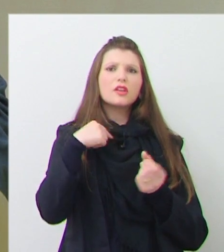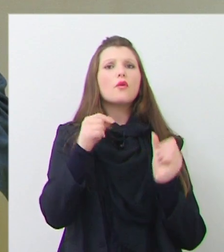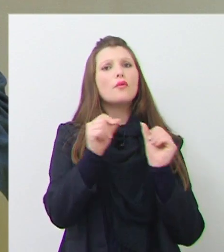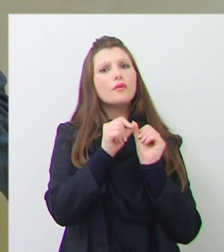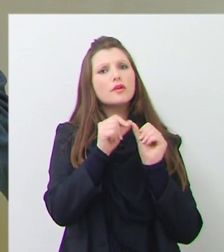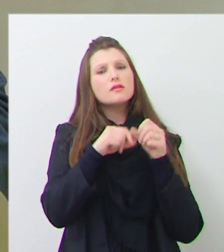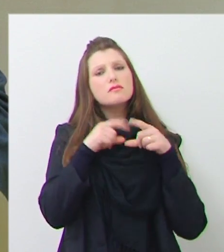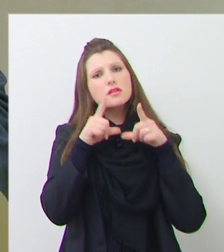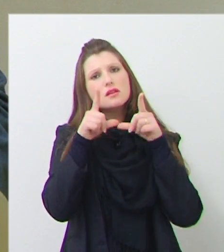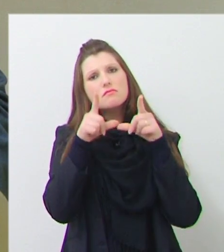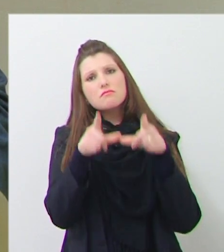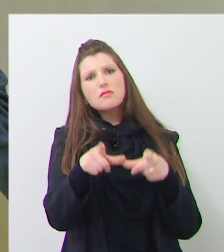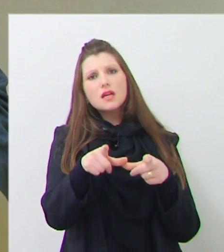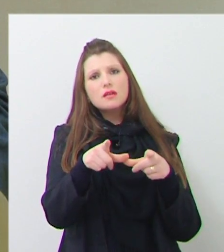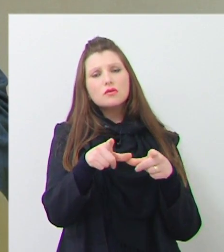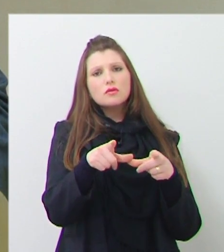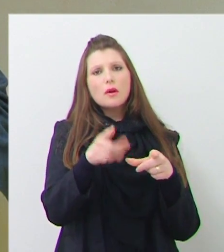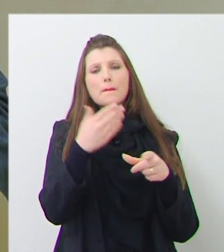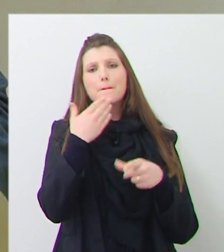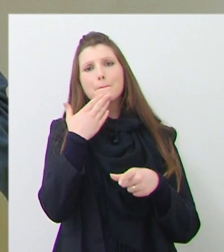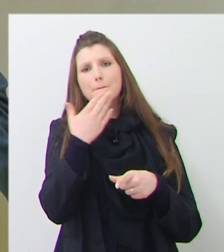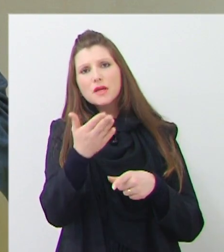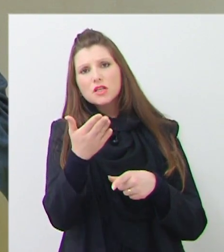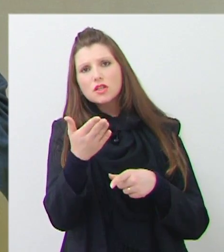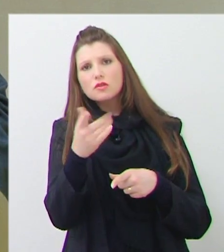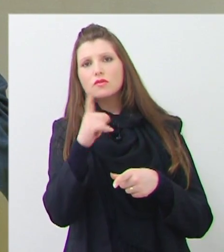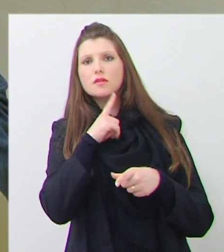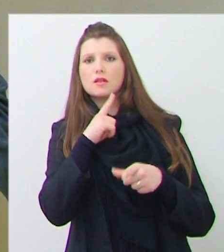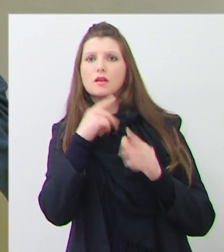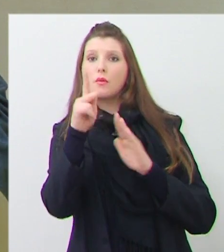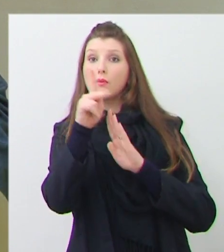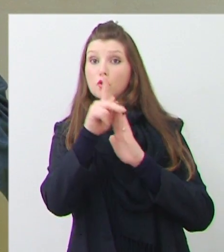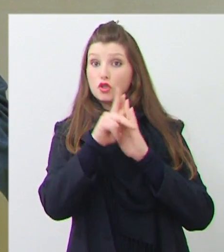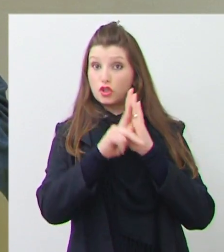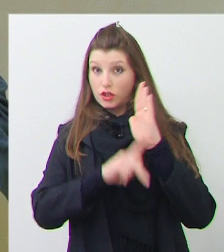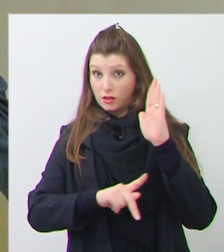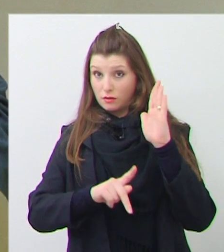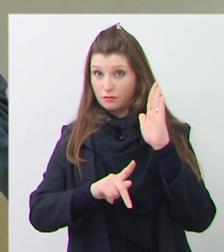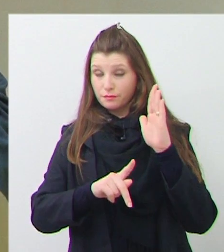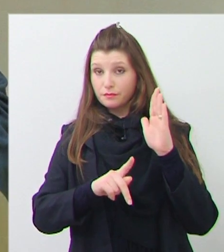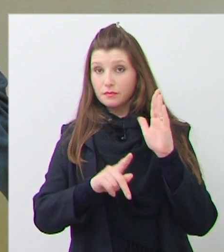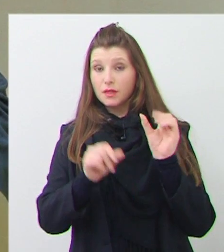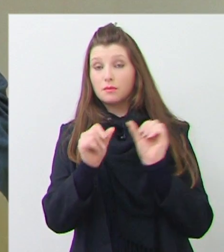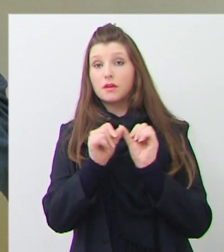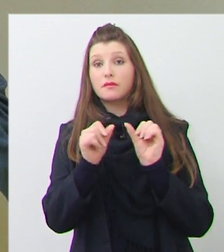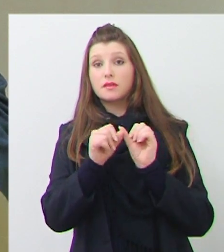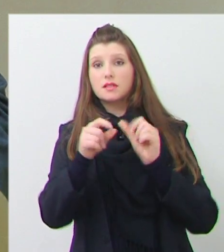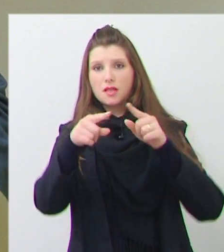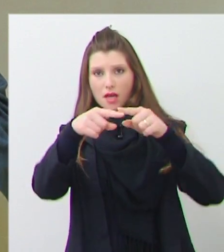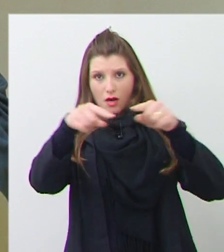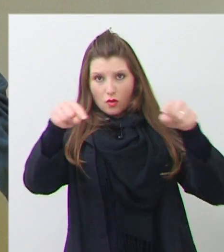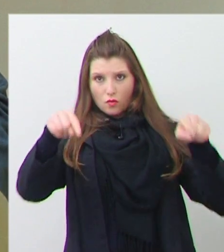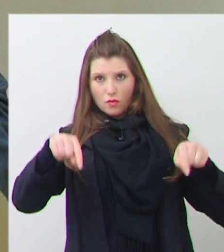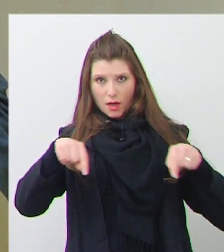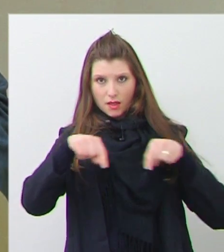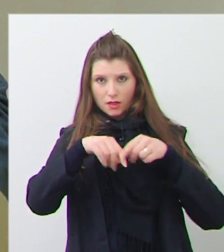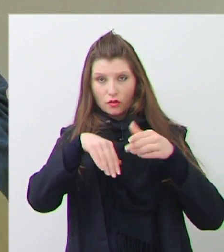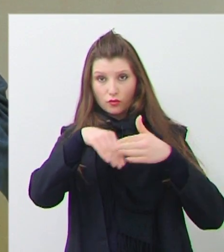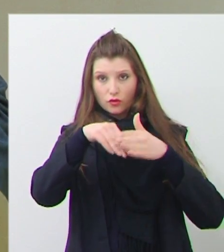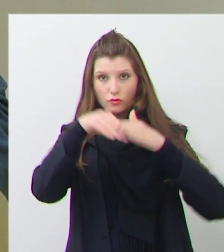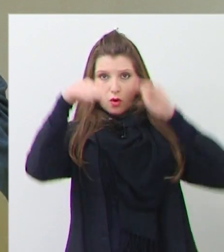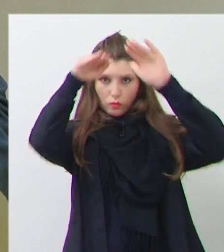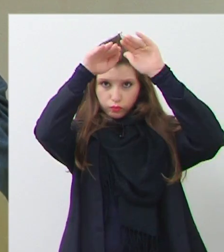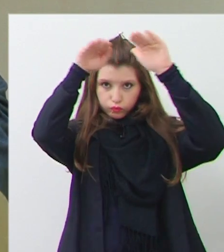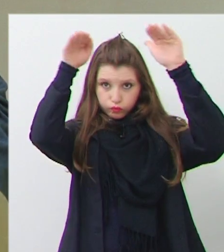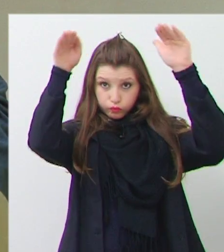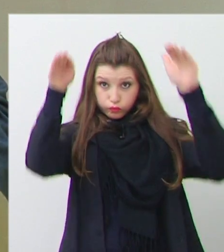casa, pedindo se havia algum projeto para a construção da quadra coberta do bairro